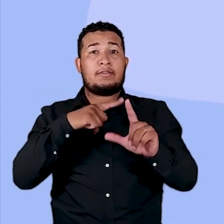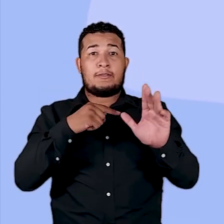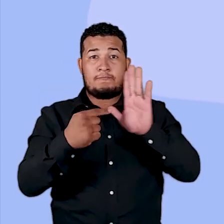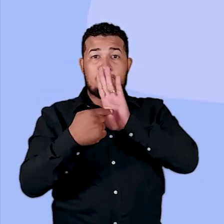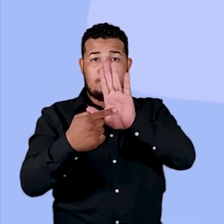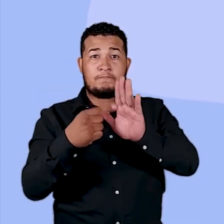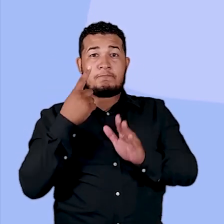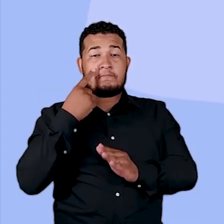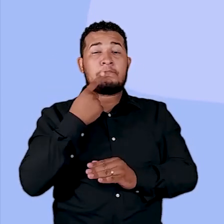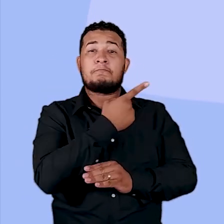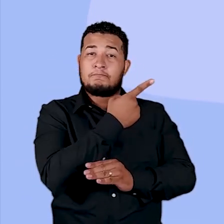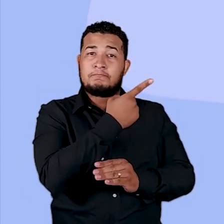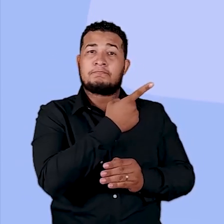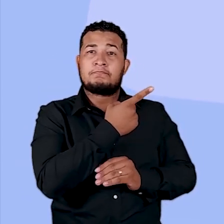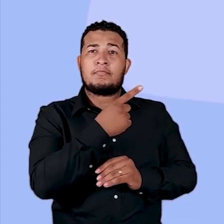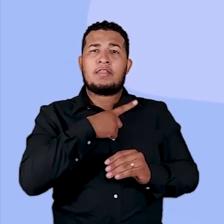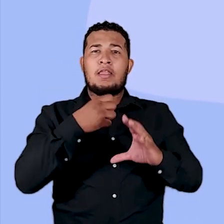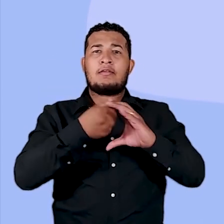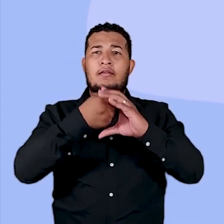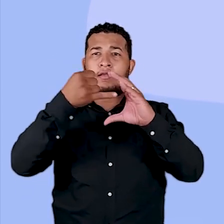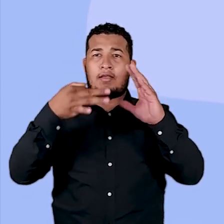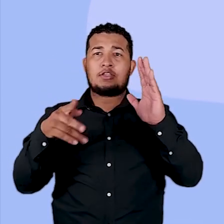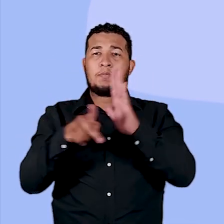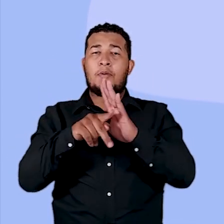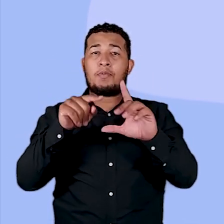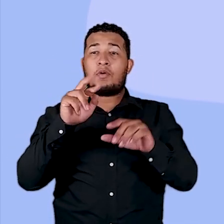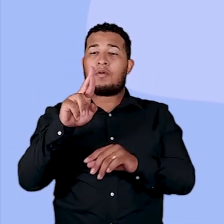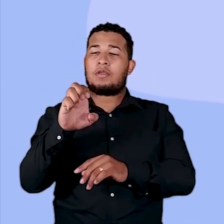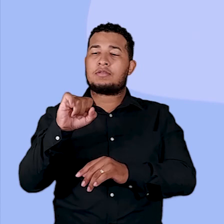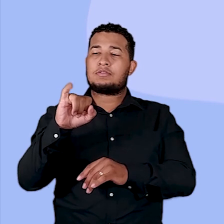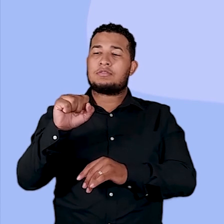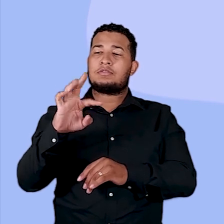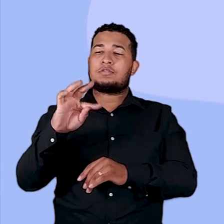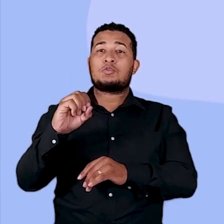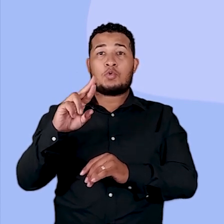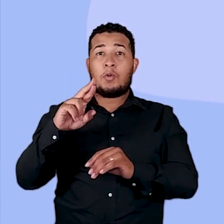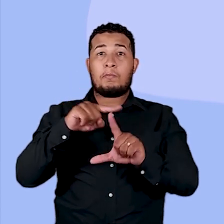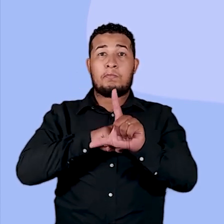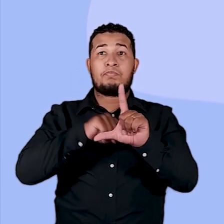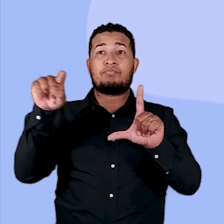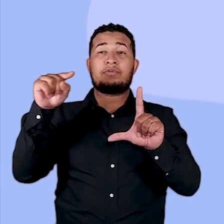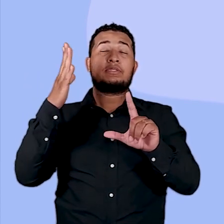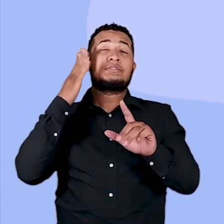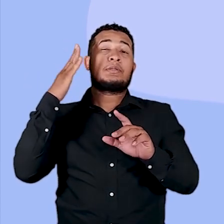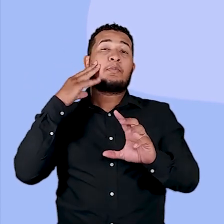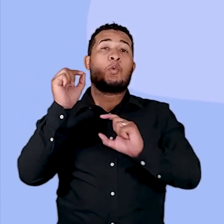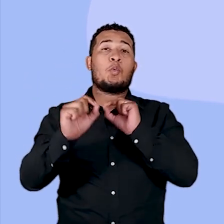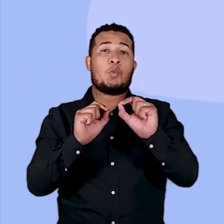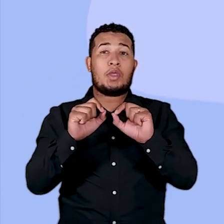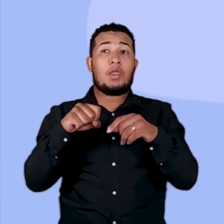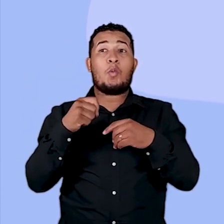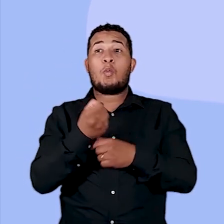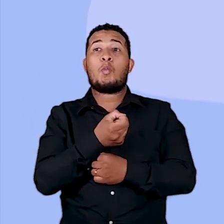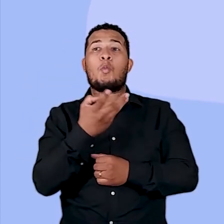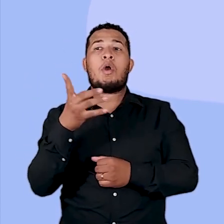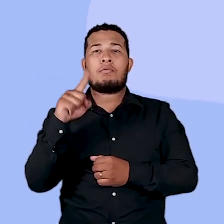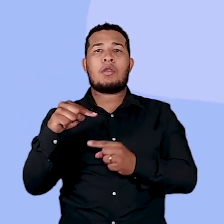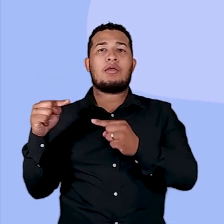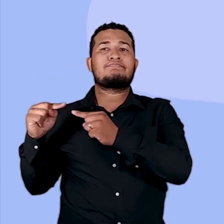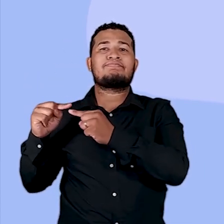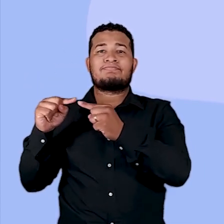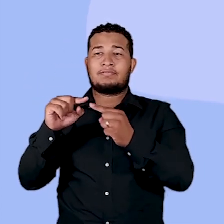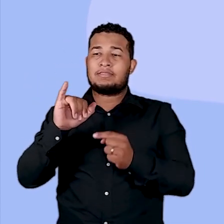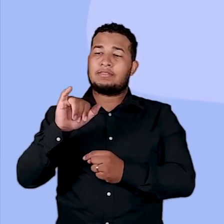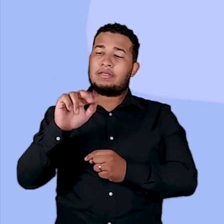seguir. Obtendo a curva característica do resistor. Bom, o que ele quer saber? Determine o valor da resistência elétrica desse